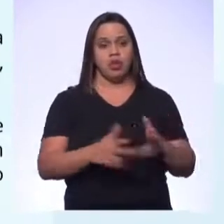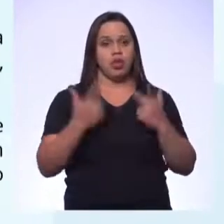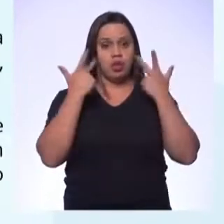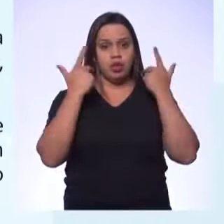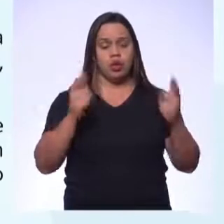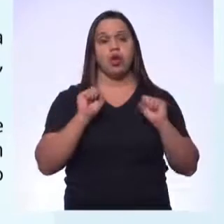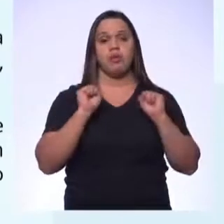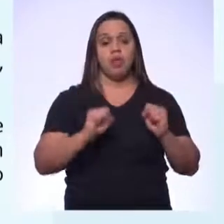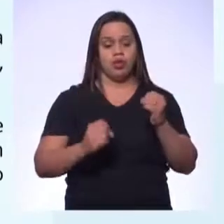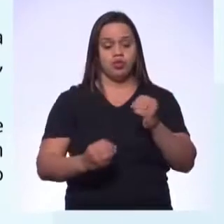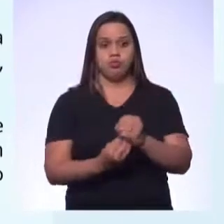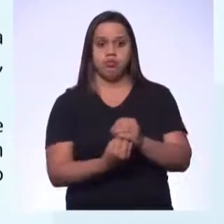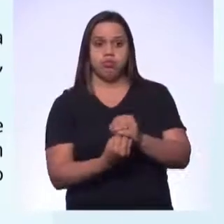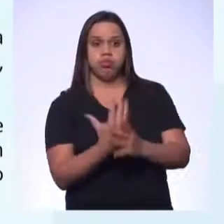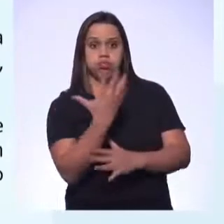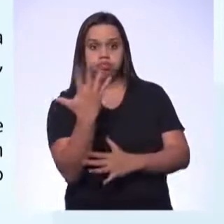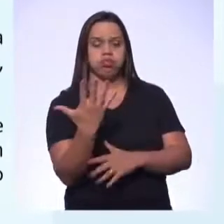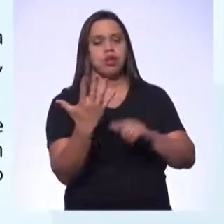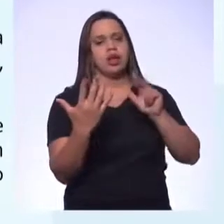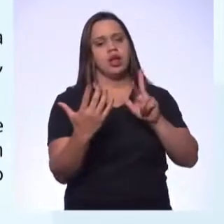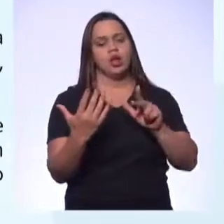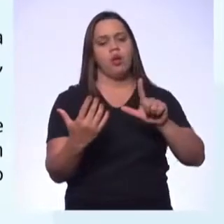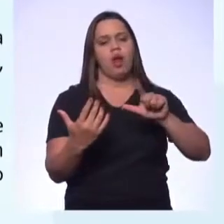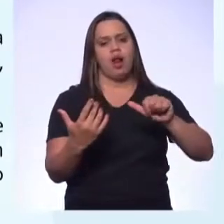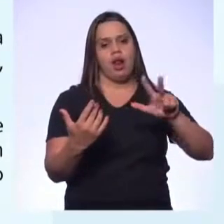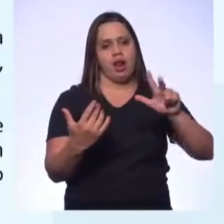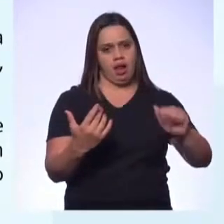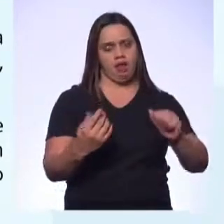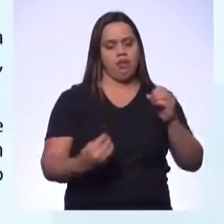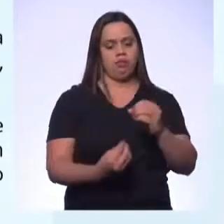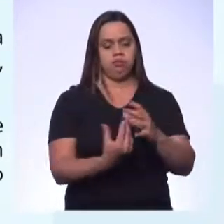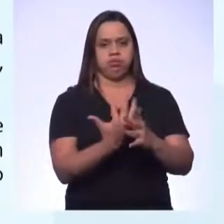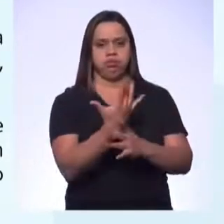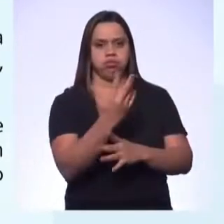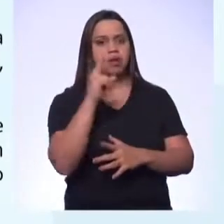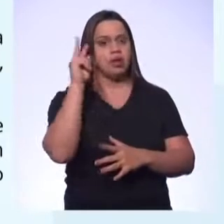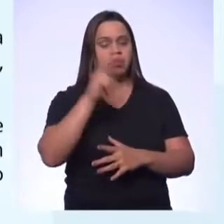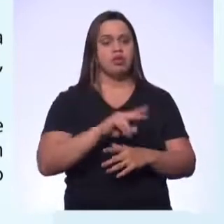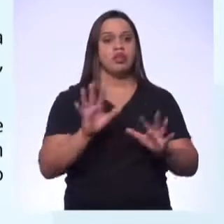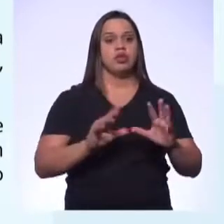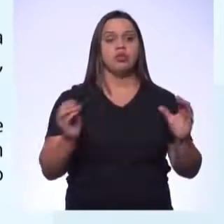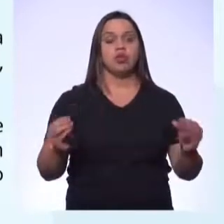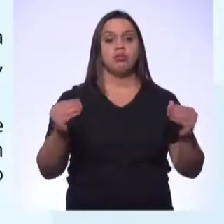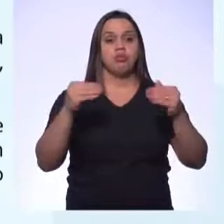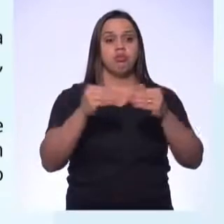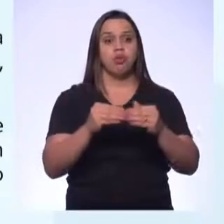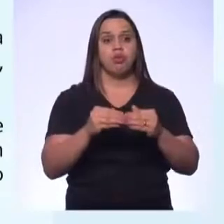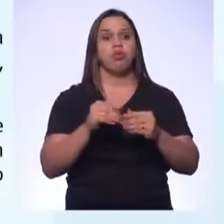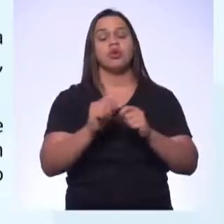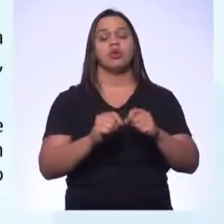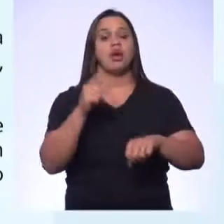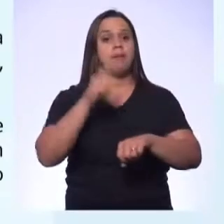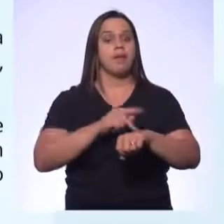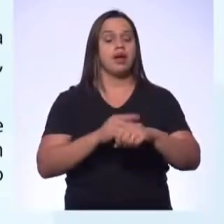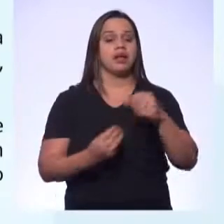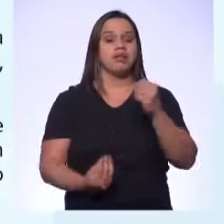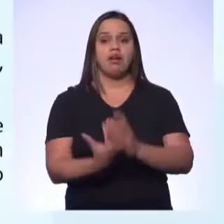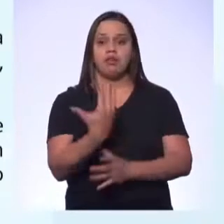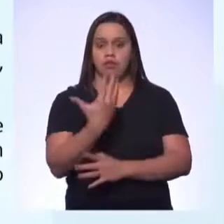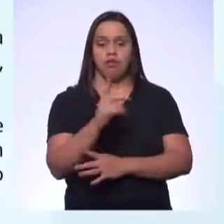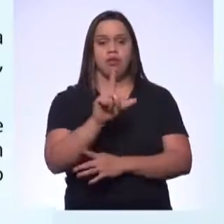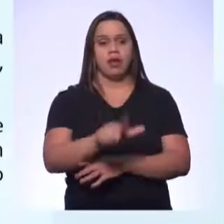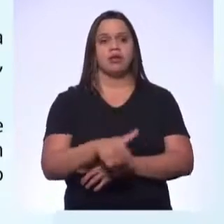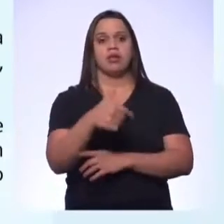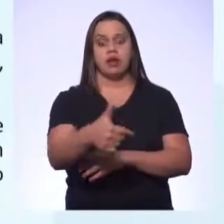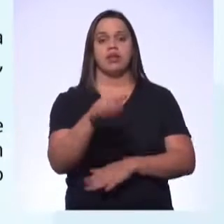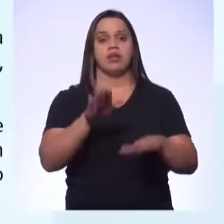pode extravasar como a lava de um vulcão. Encontra-se em estado de fusão e a rocha que dele vai se formar, a partir dele